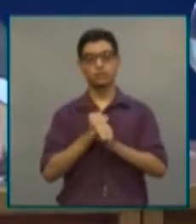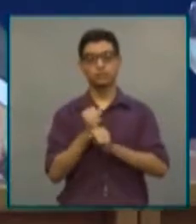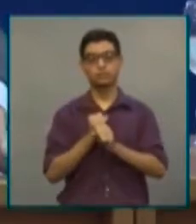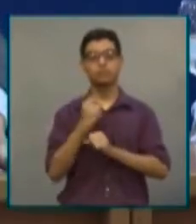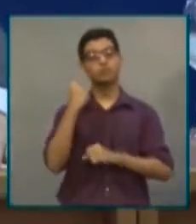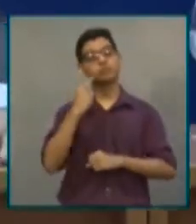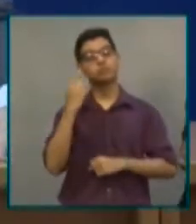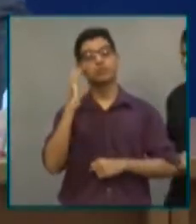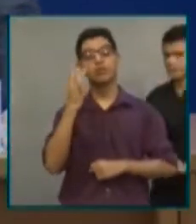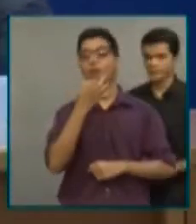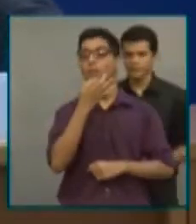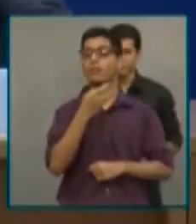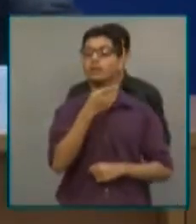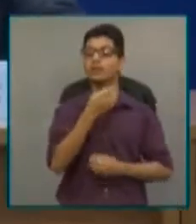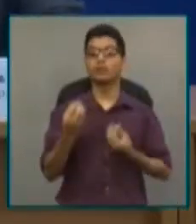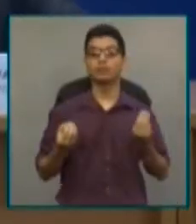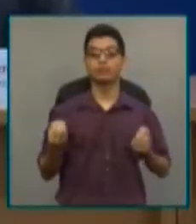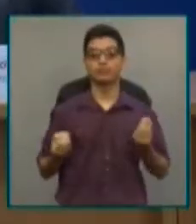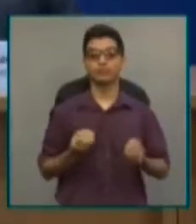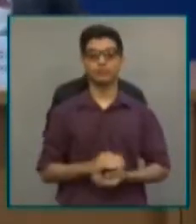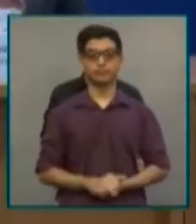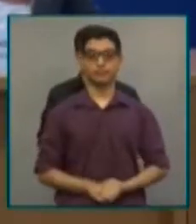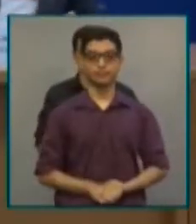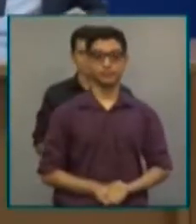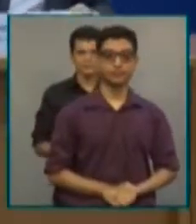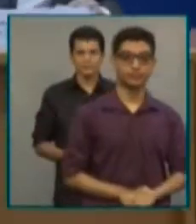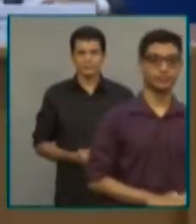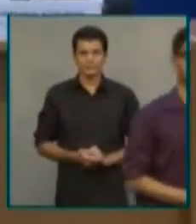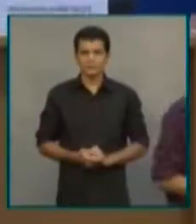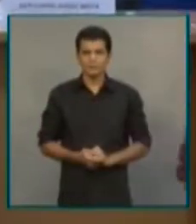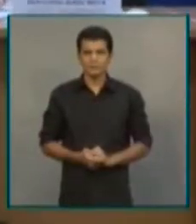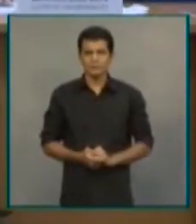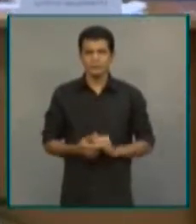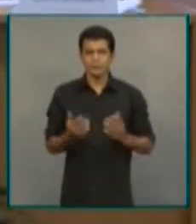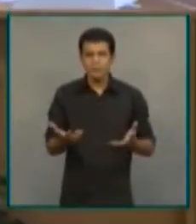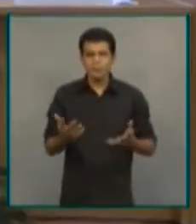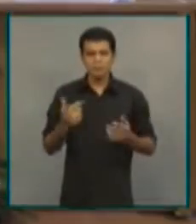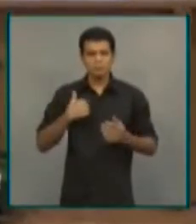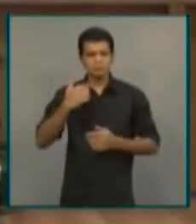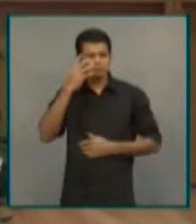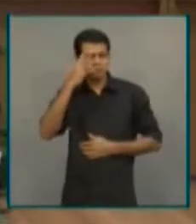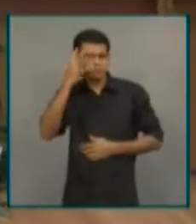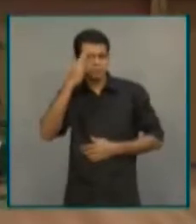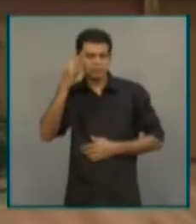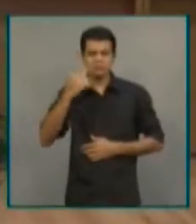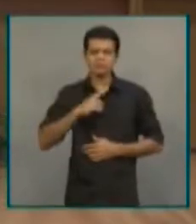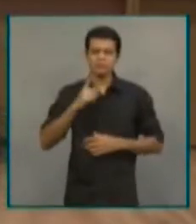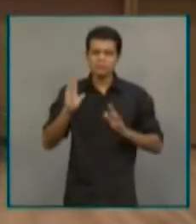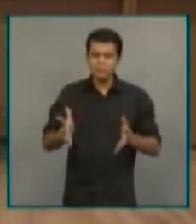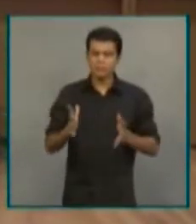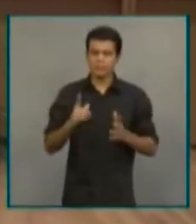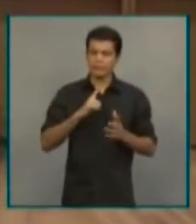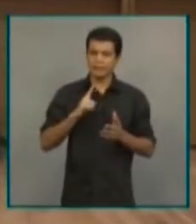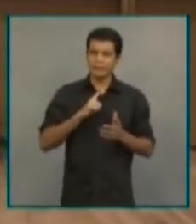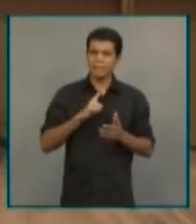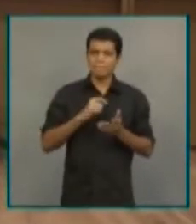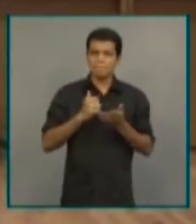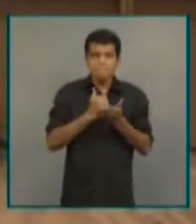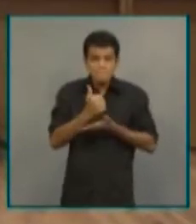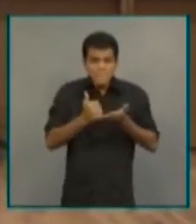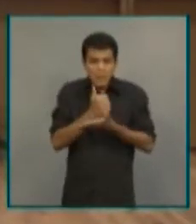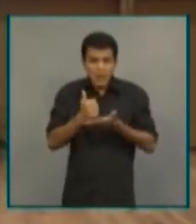que já passou do tempo da OAB definir o piso salarial da advocacia. Nós, infelizmente,